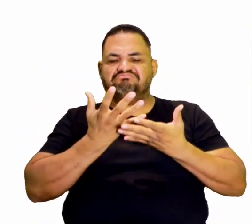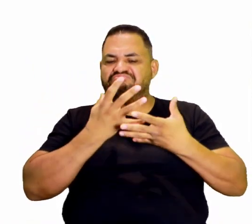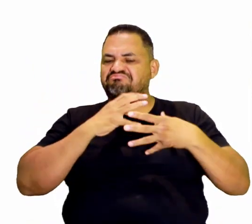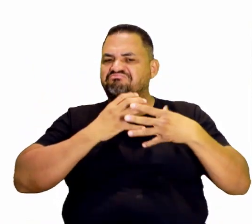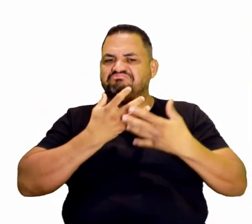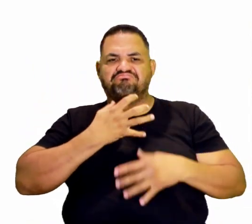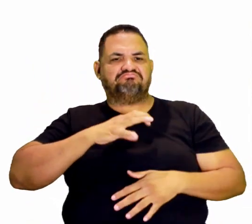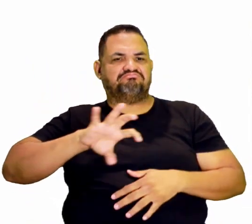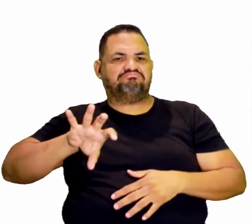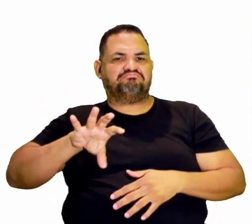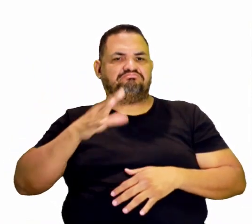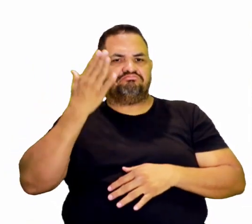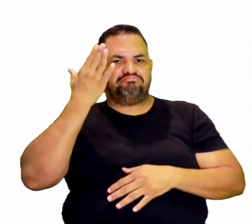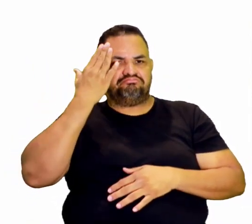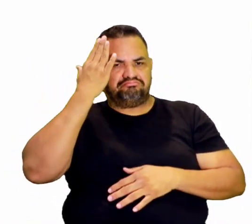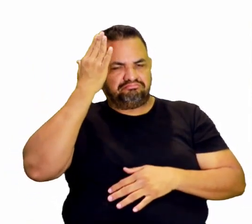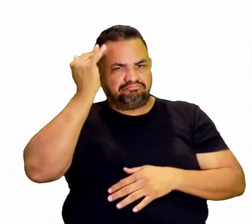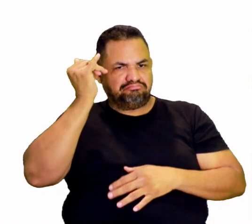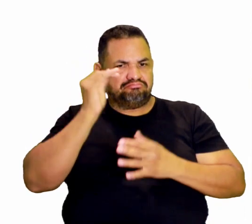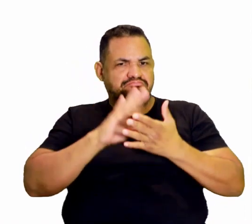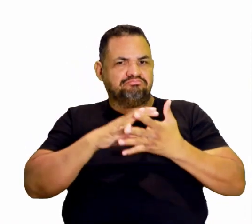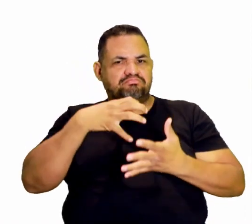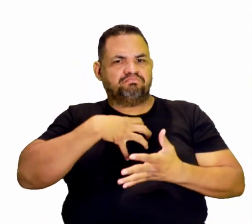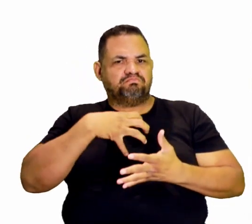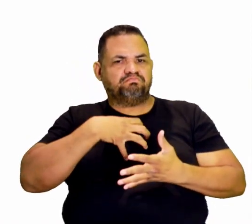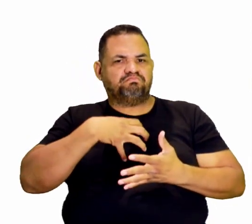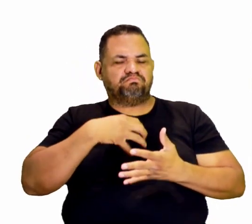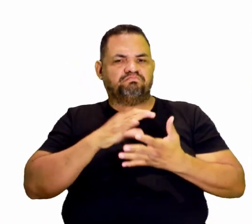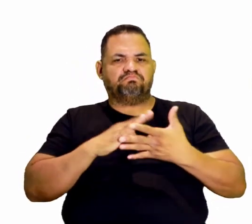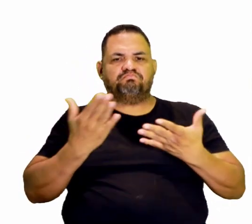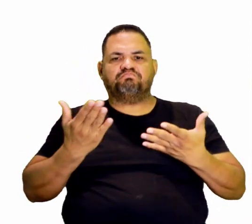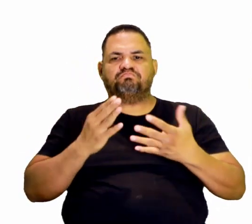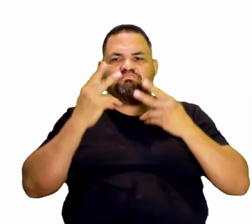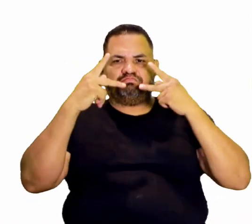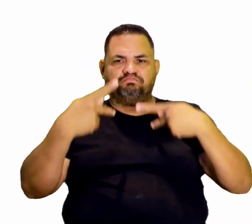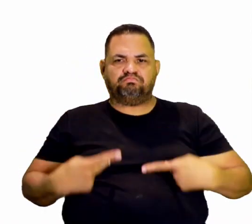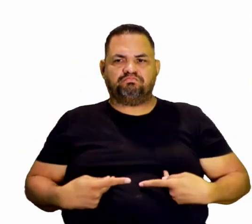importar com os sentimentos humanos